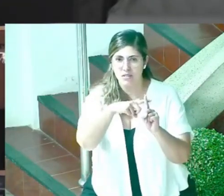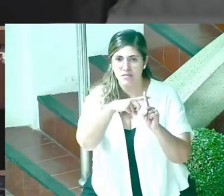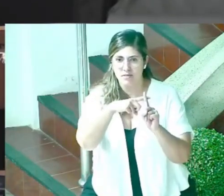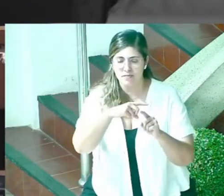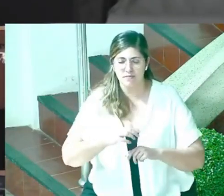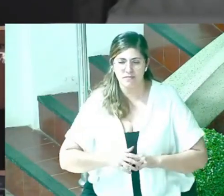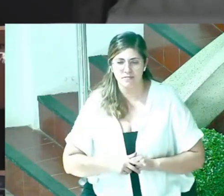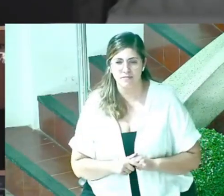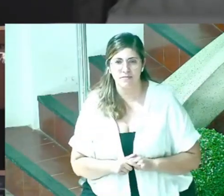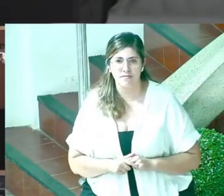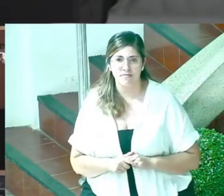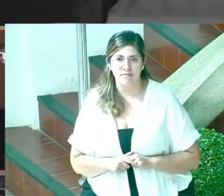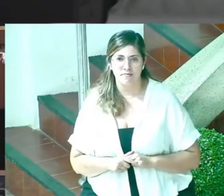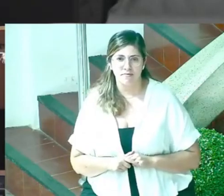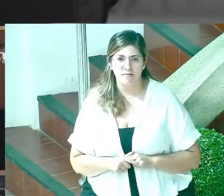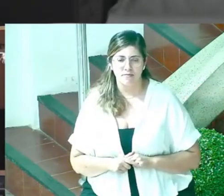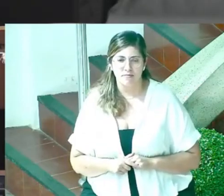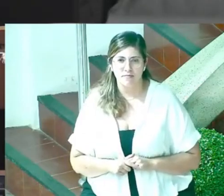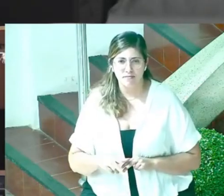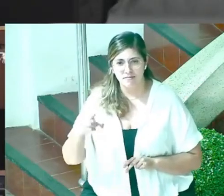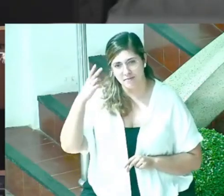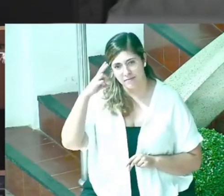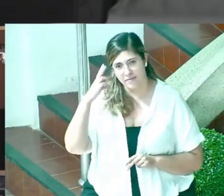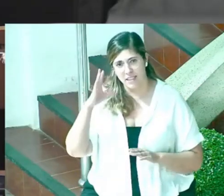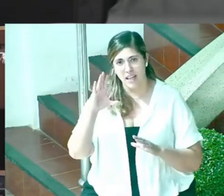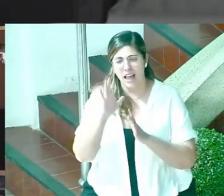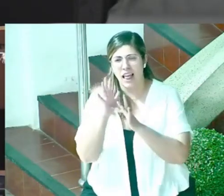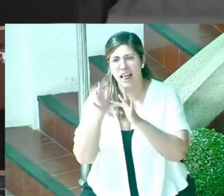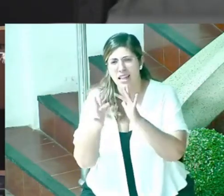não, absolutamente não.